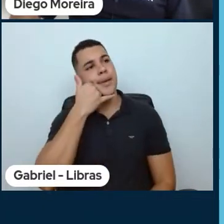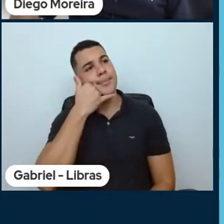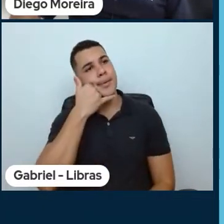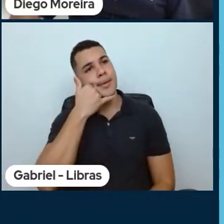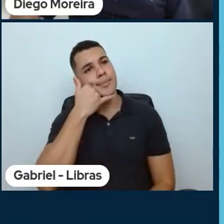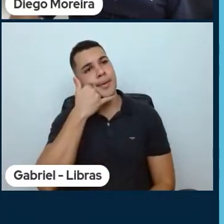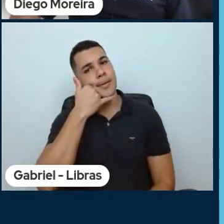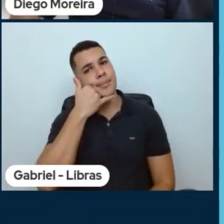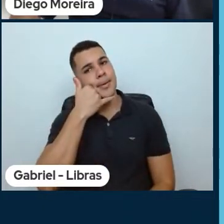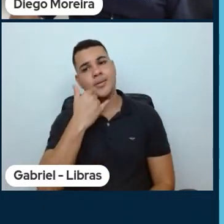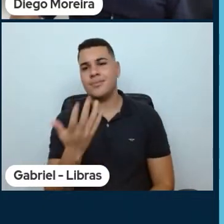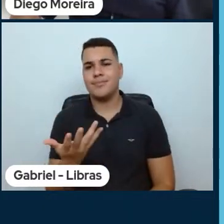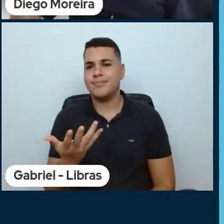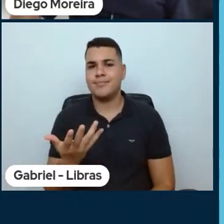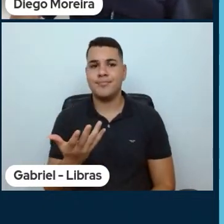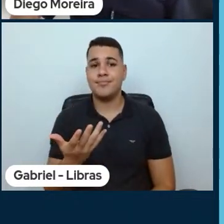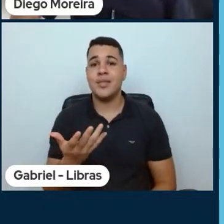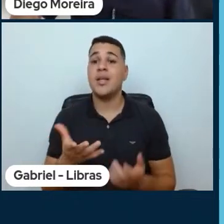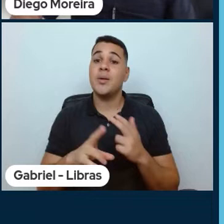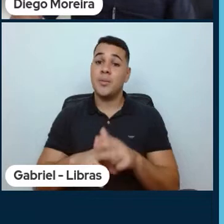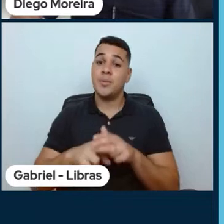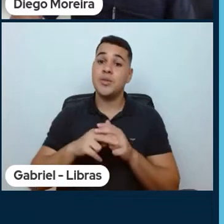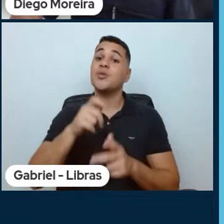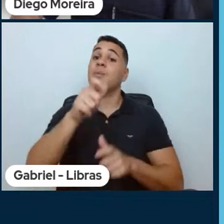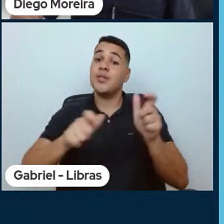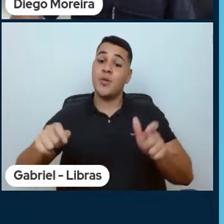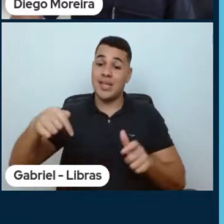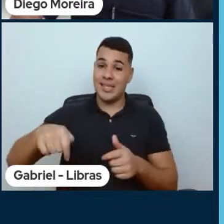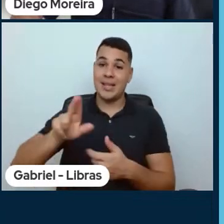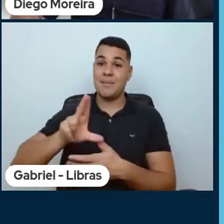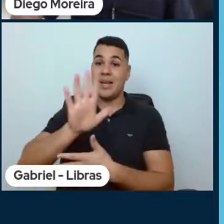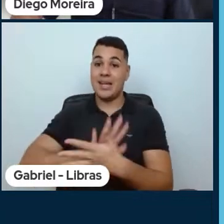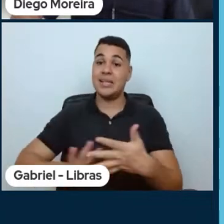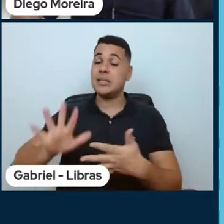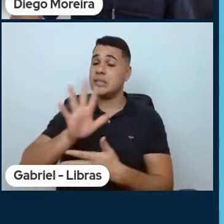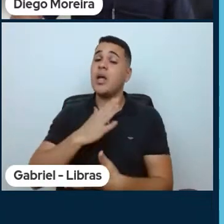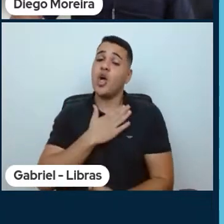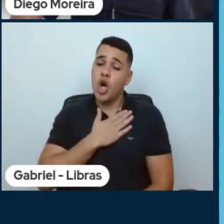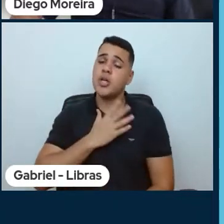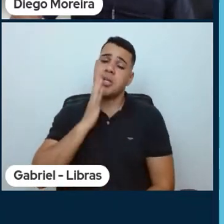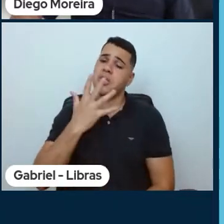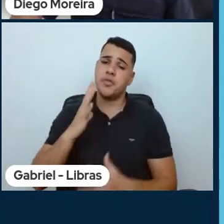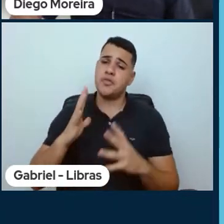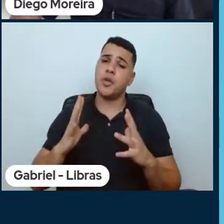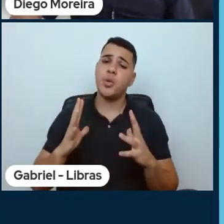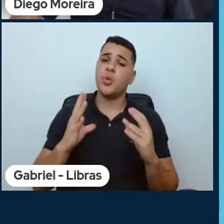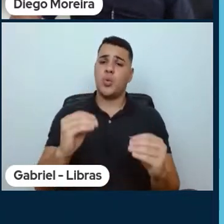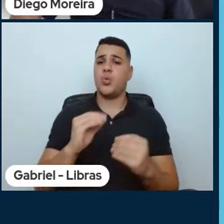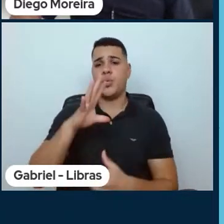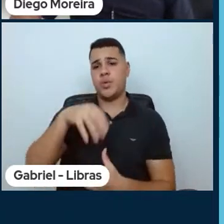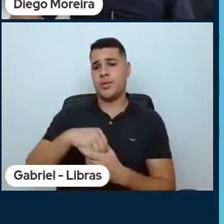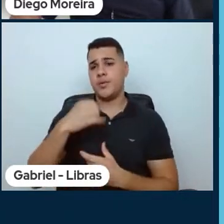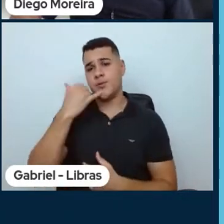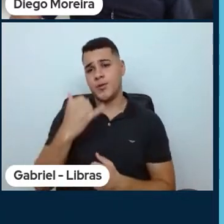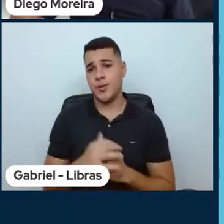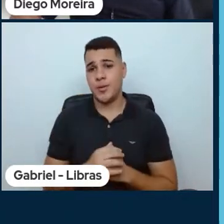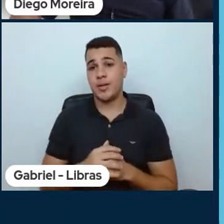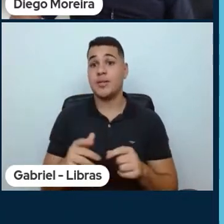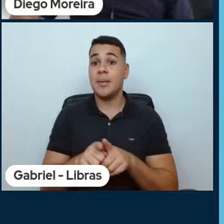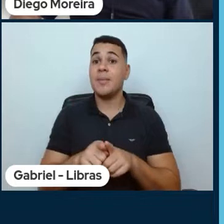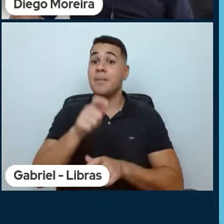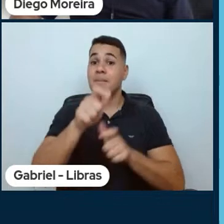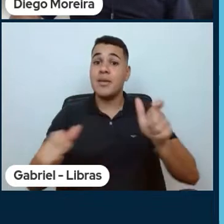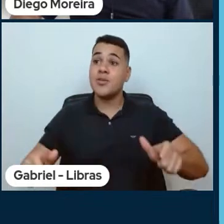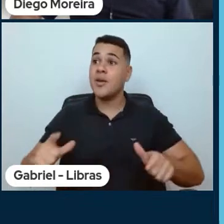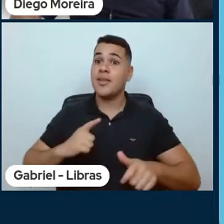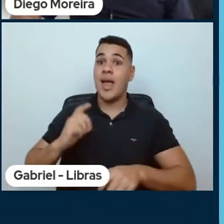muito certeiramente por conta disso, né. As pessoas elas cada dia mais estão sem tempo,